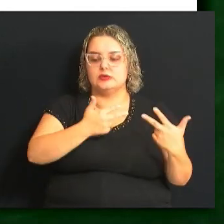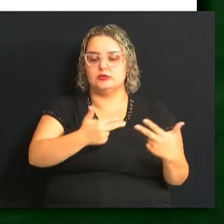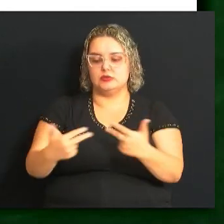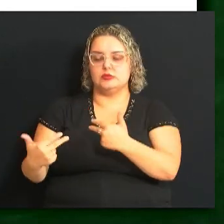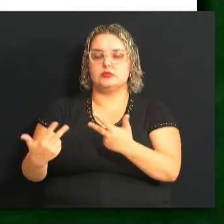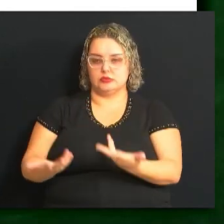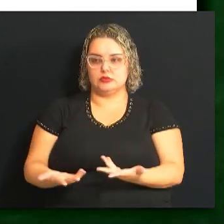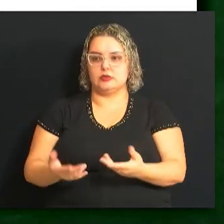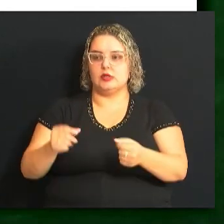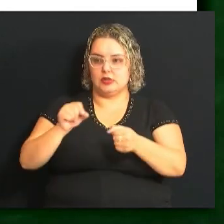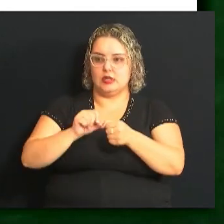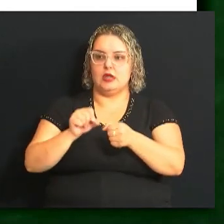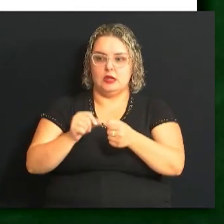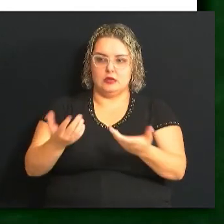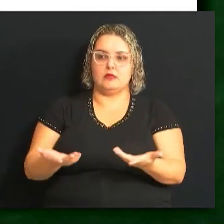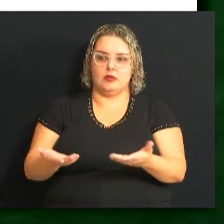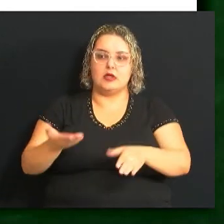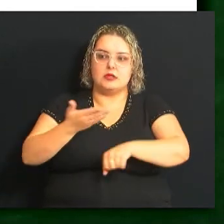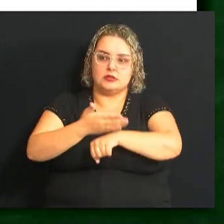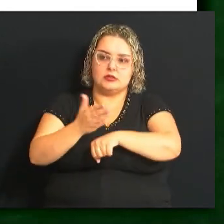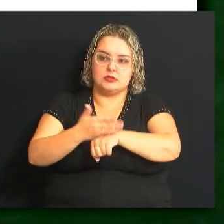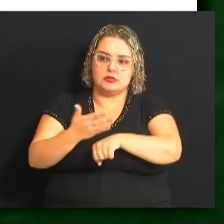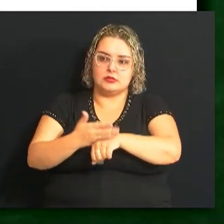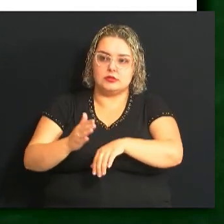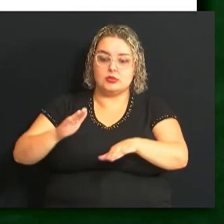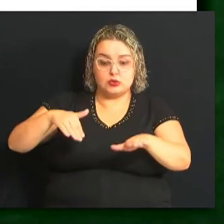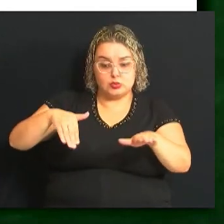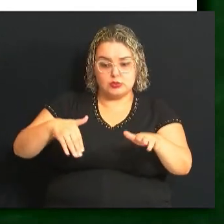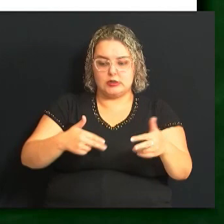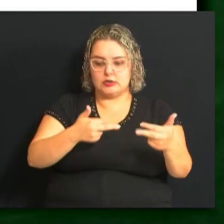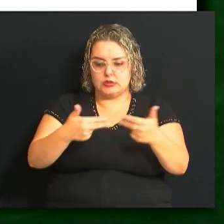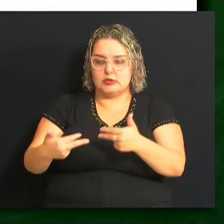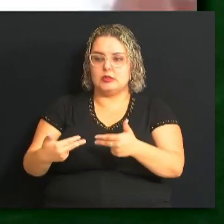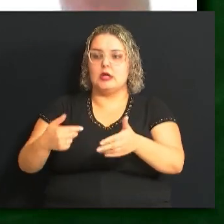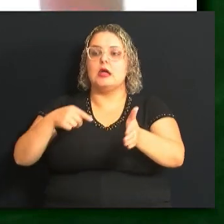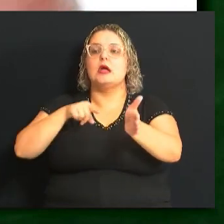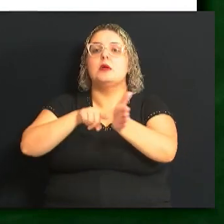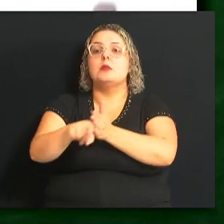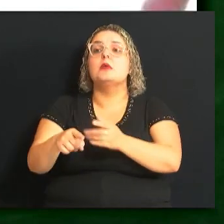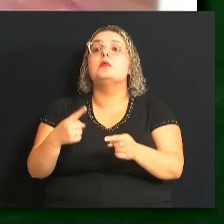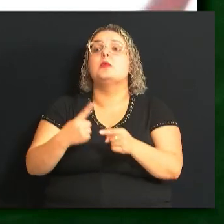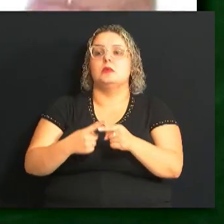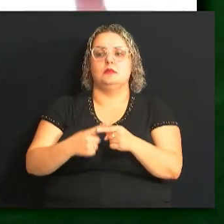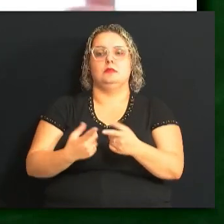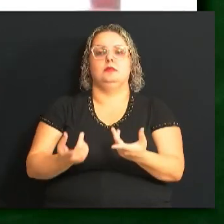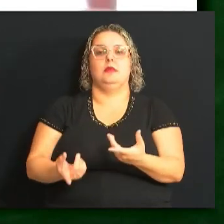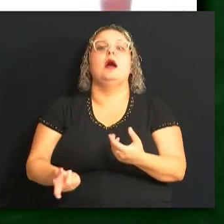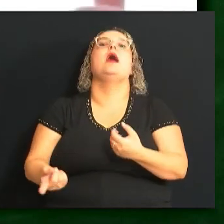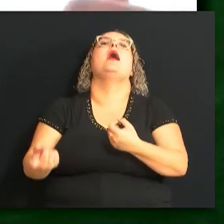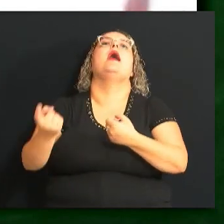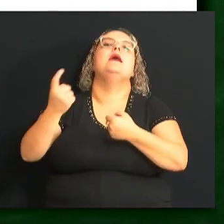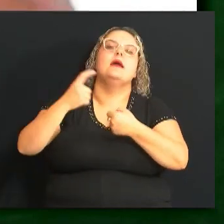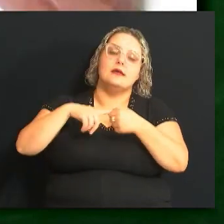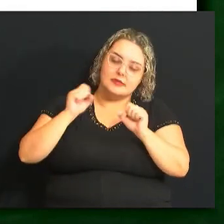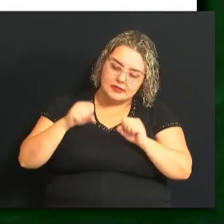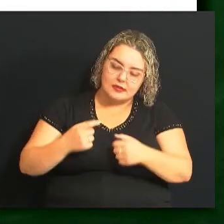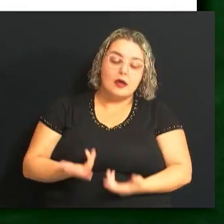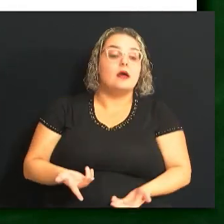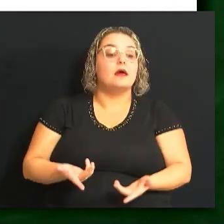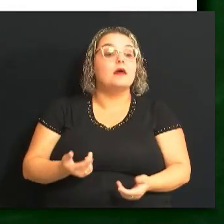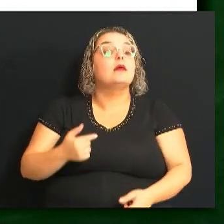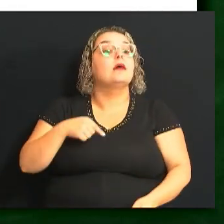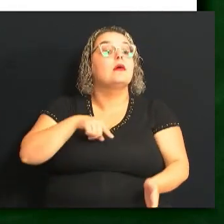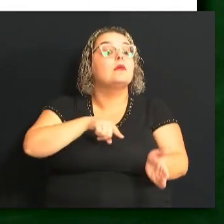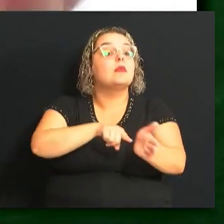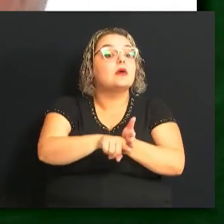esse treinamento do nado sincronizado. E ela perguntou para mim por quê? Aí sim eu devolvi a pergunta para ela. Isso é